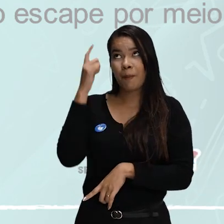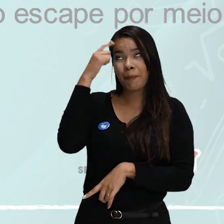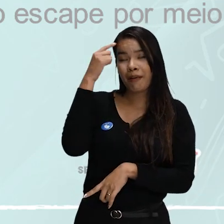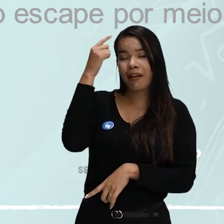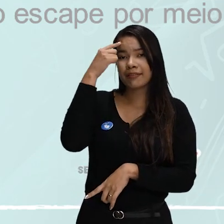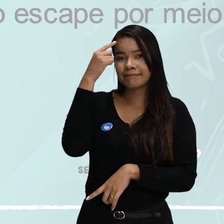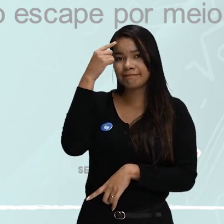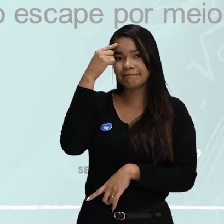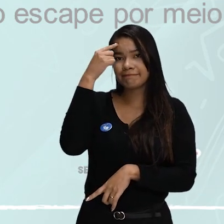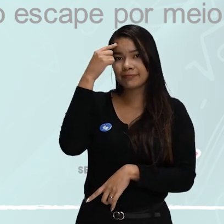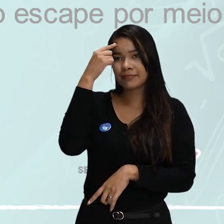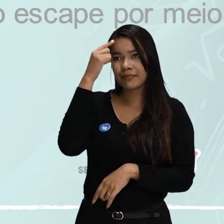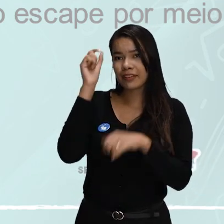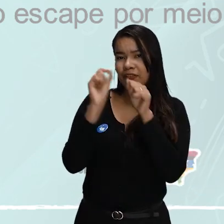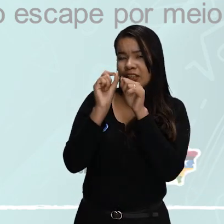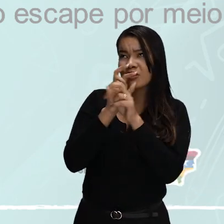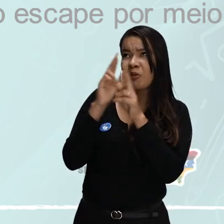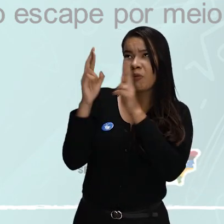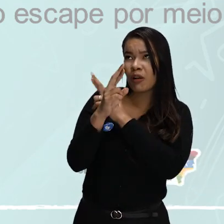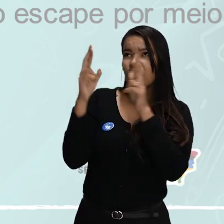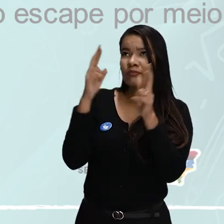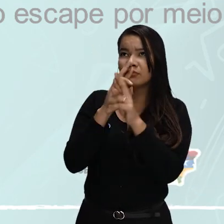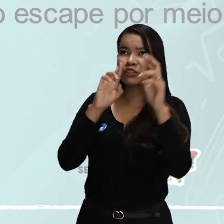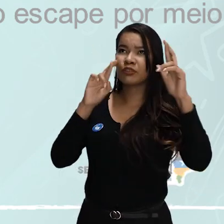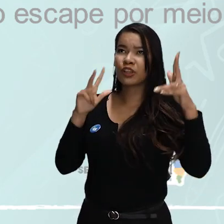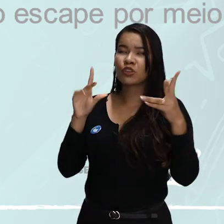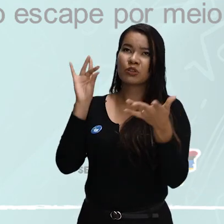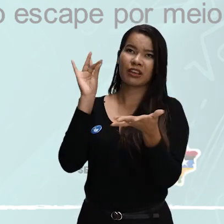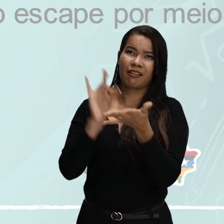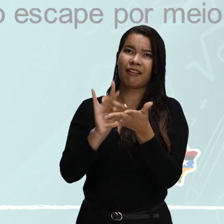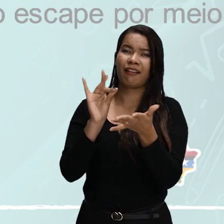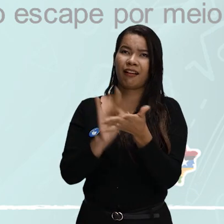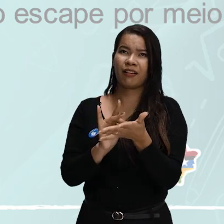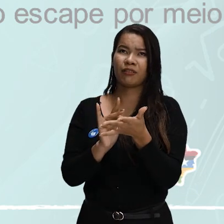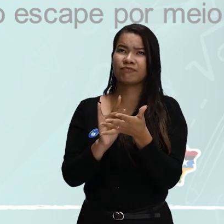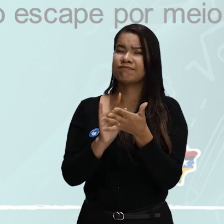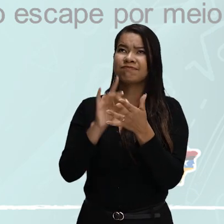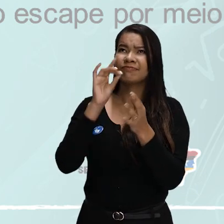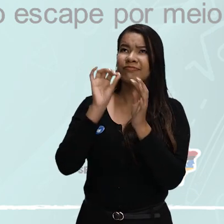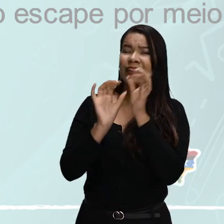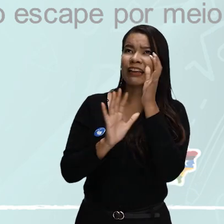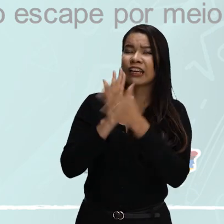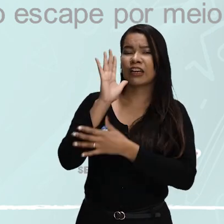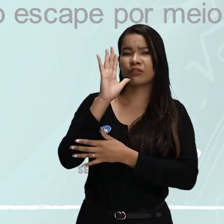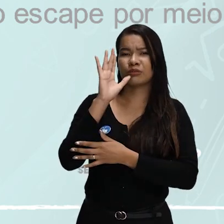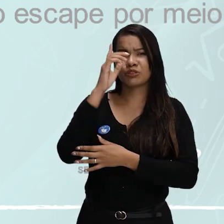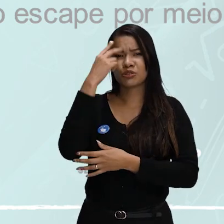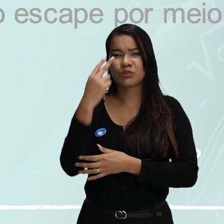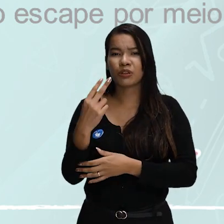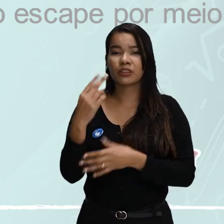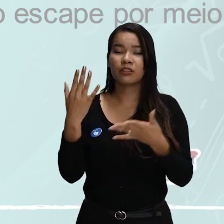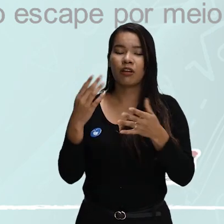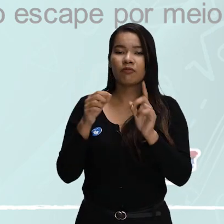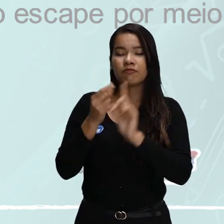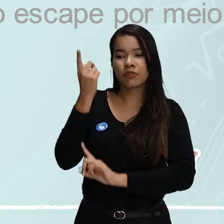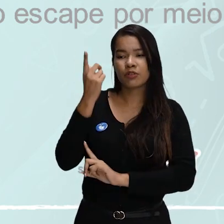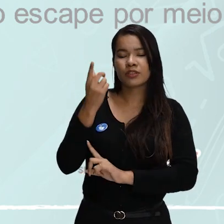se eu estou fazendo um parâmetro diferente daquilo que é real, eu estou fugindo da realidade.